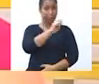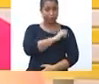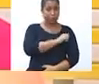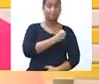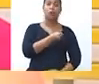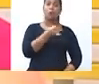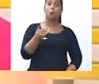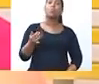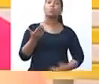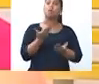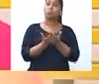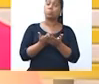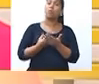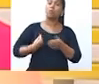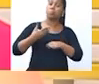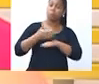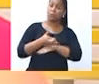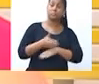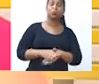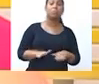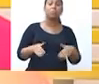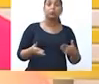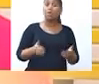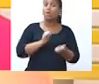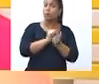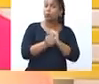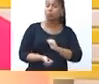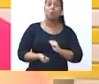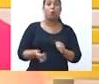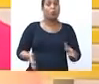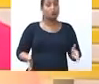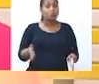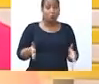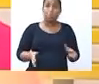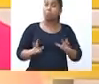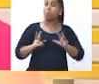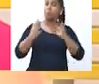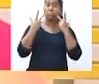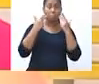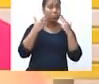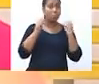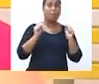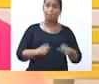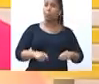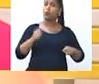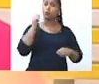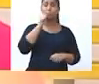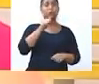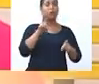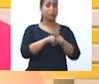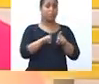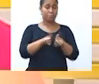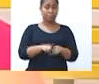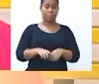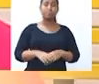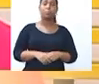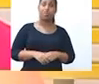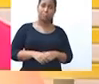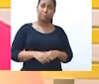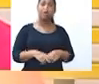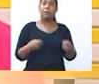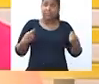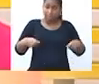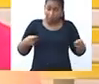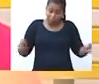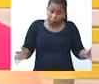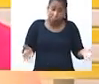tem algumas escolas que participam. Okay. Então, o futebolzinho de robô é sim para as meninas de menina, também. Coisa de menina. Com certeza. Elas têm que